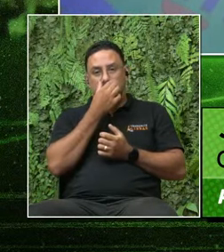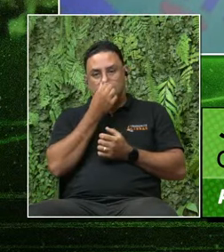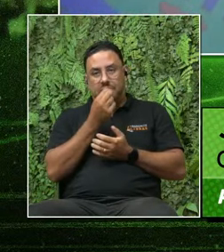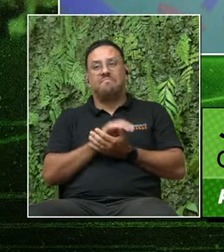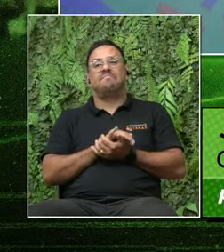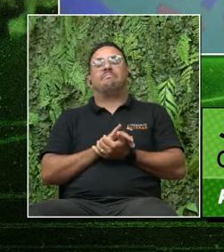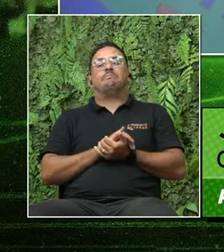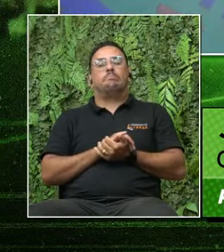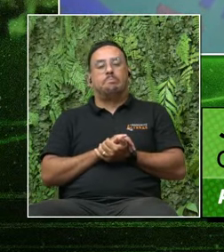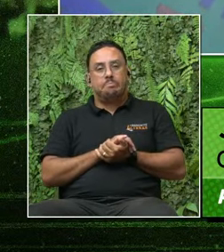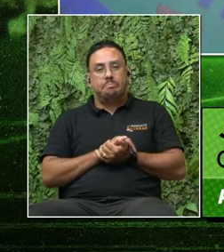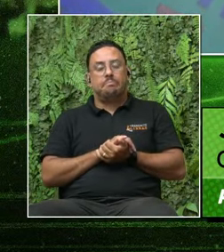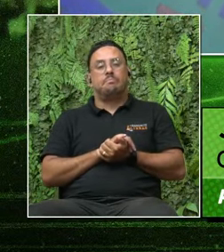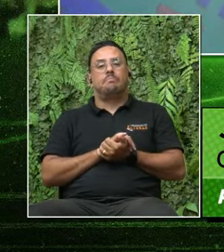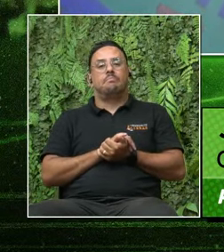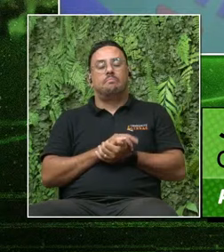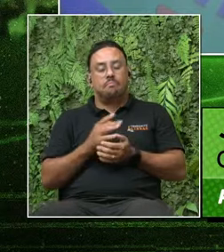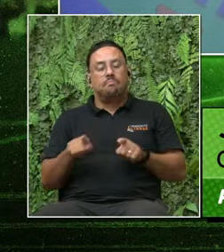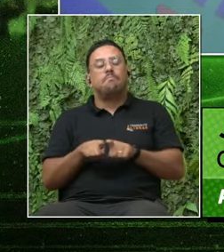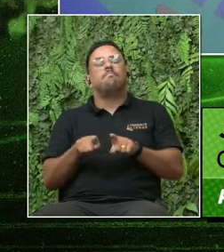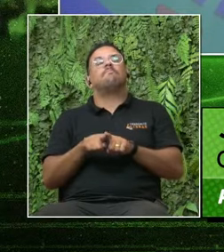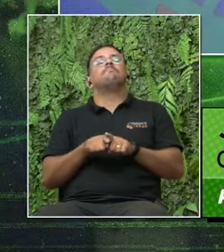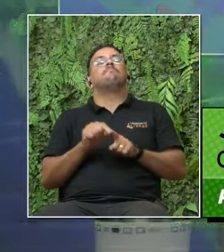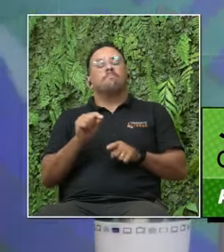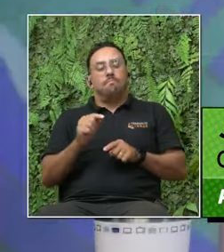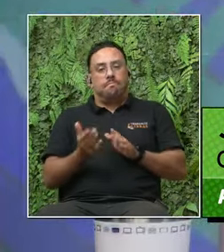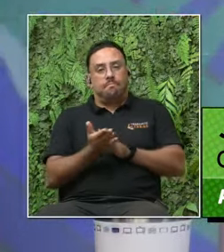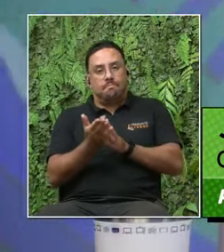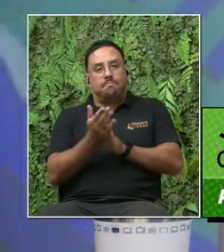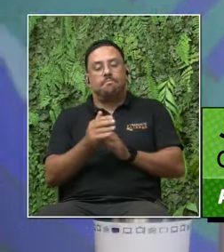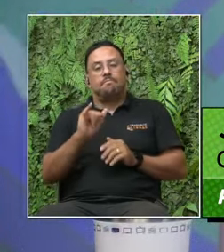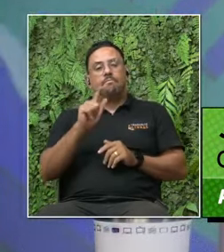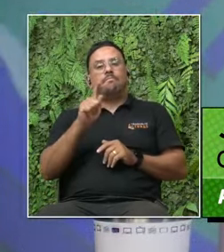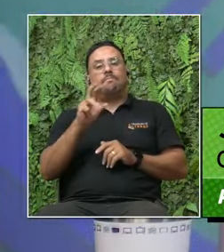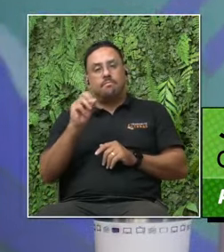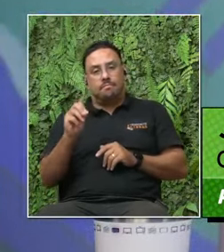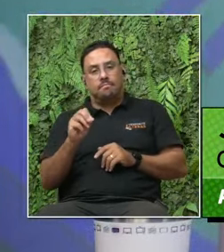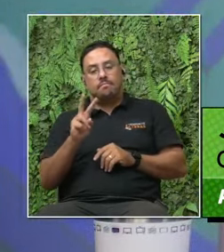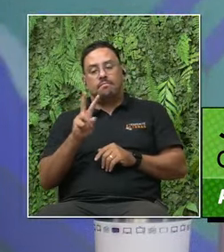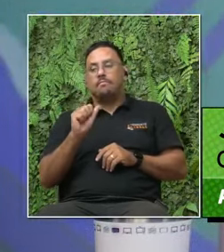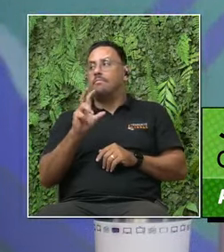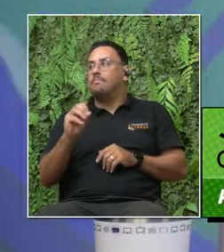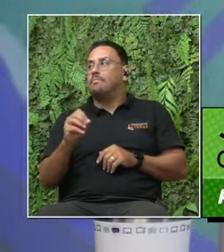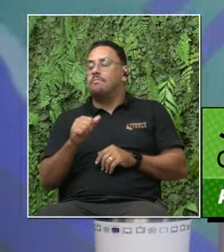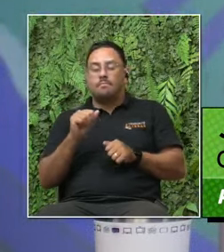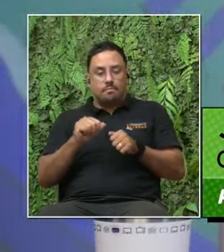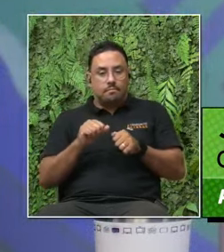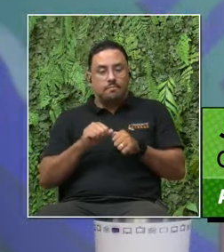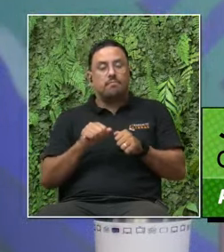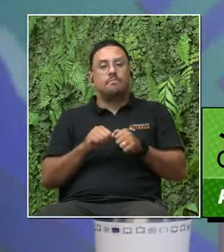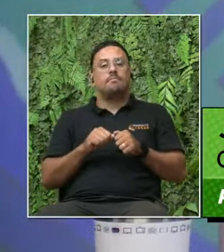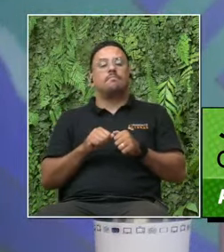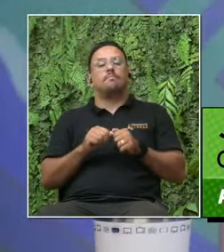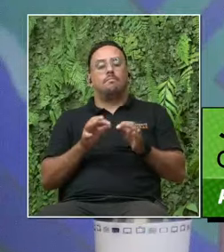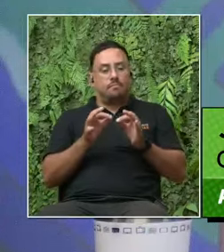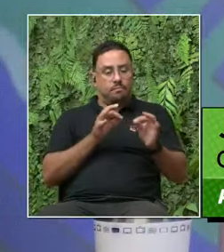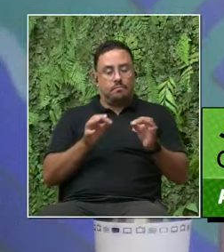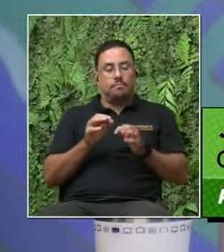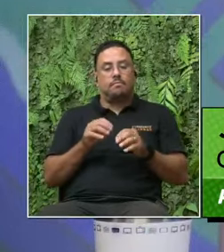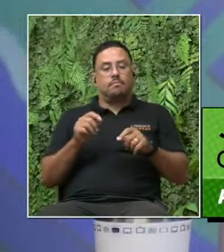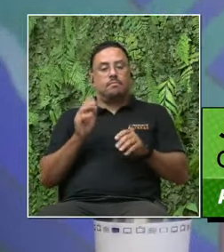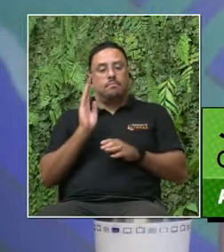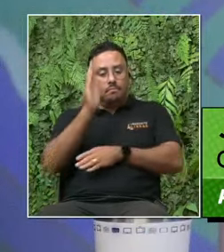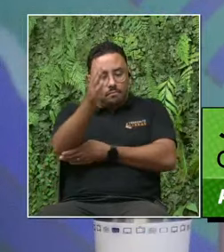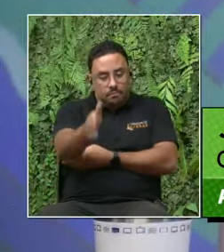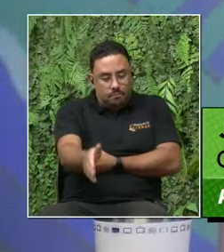e menções hor rosas também pro pro Igor Gomes e pro Vargas né fizera a jogada do lance do pênalti pô não ô